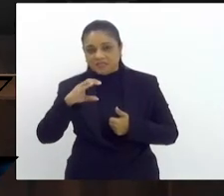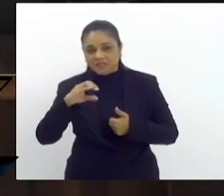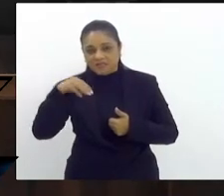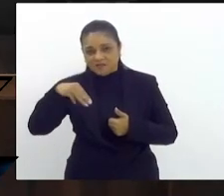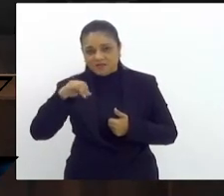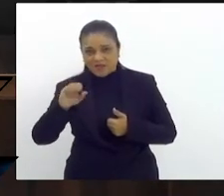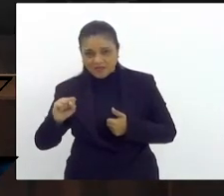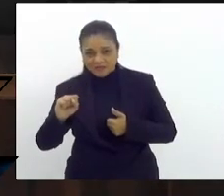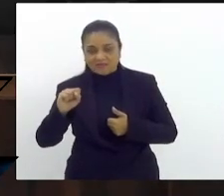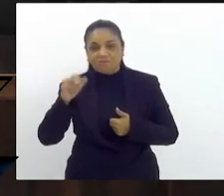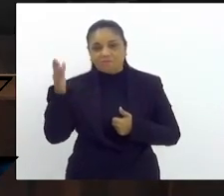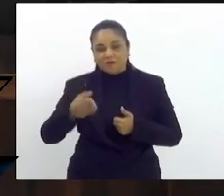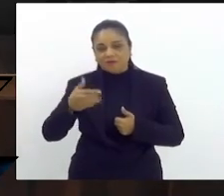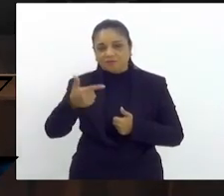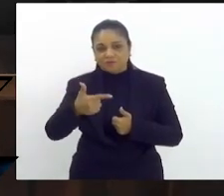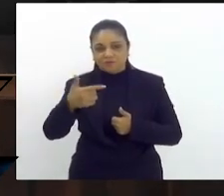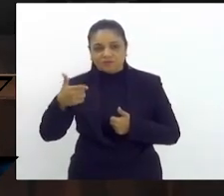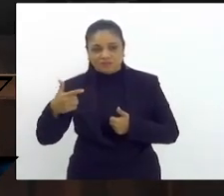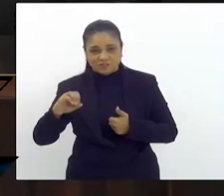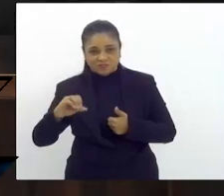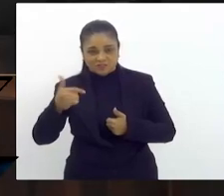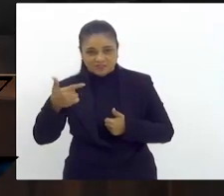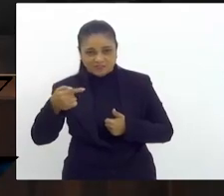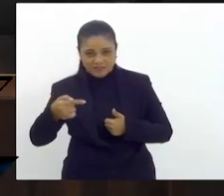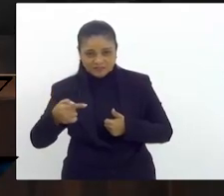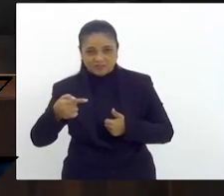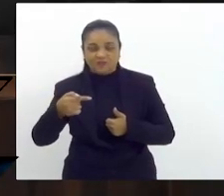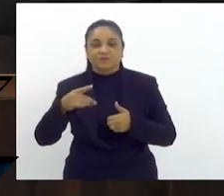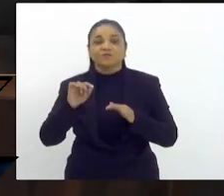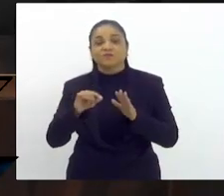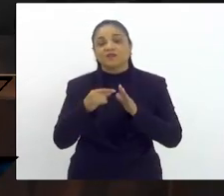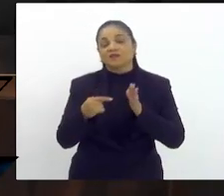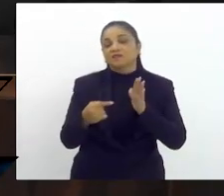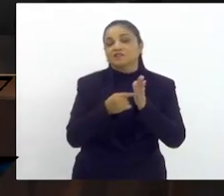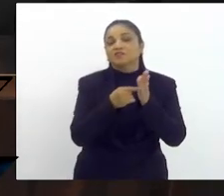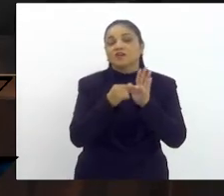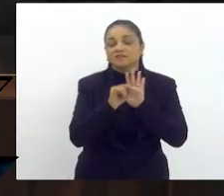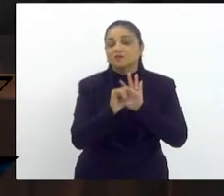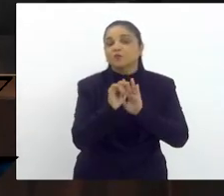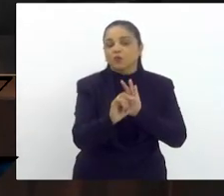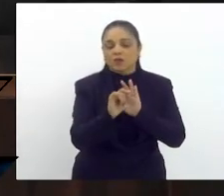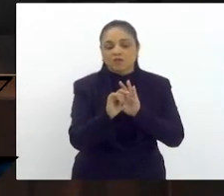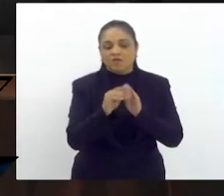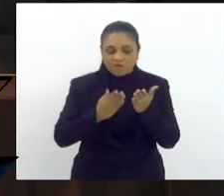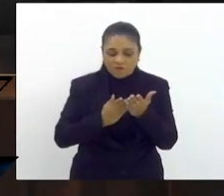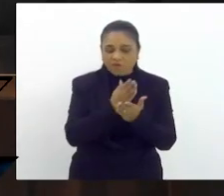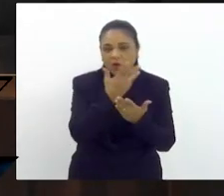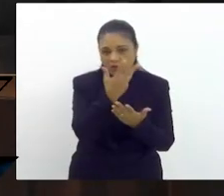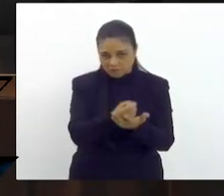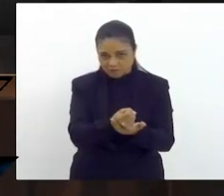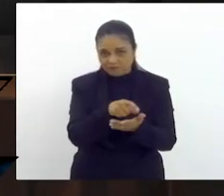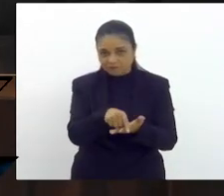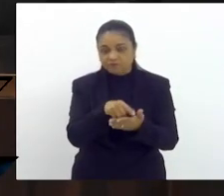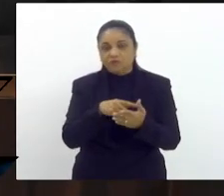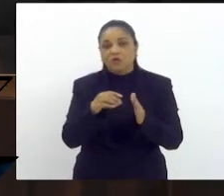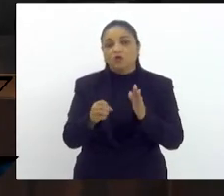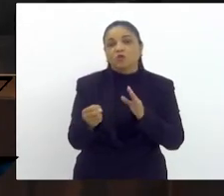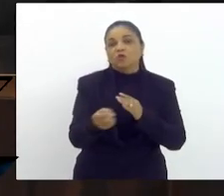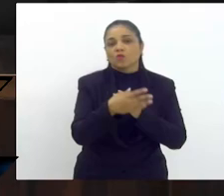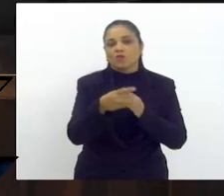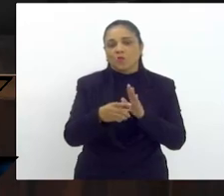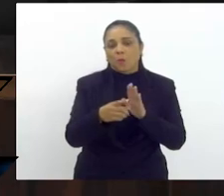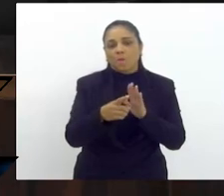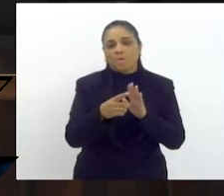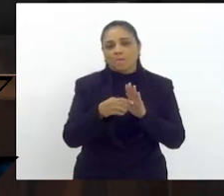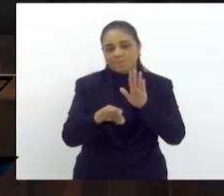na forma que menciona parecer da comissão de indicações legislativas favorável novo parecer a emenda de